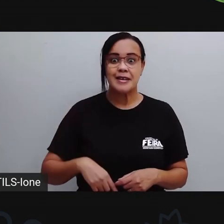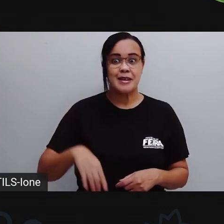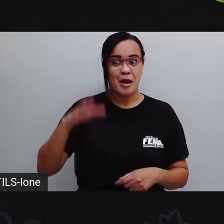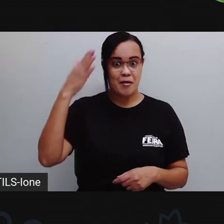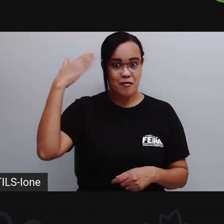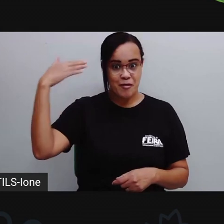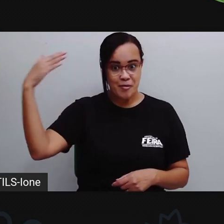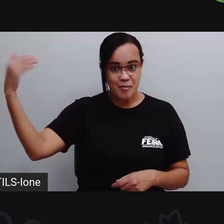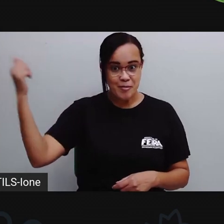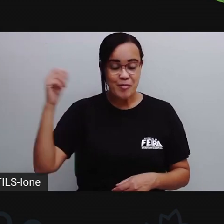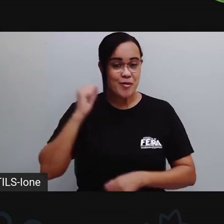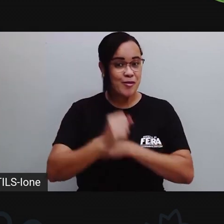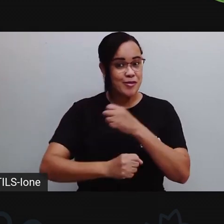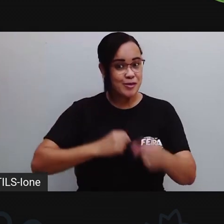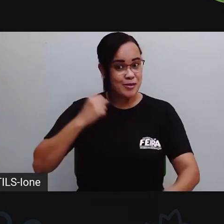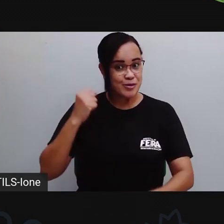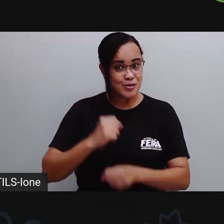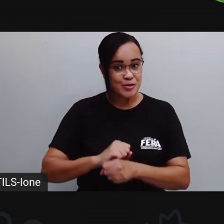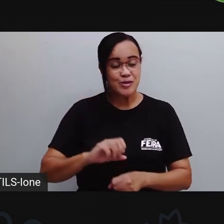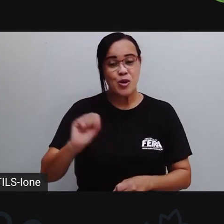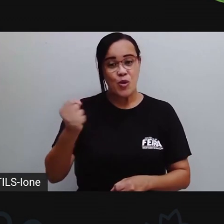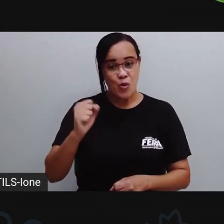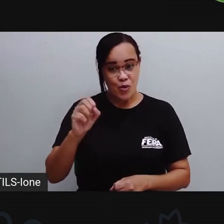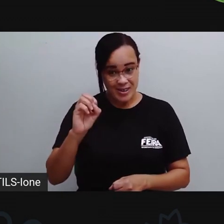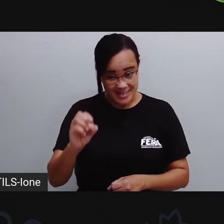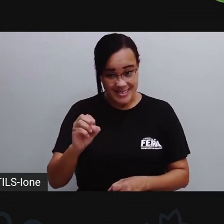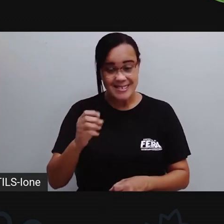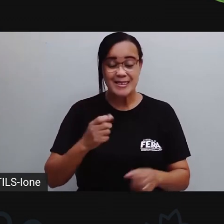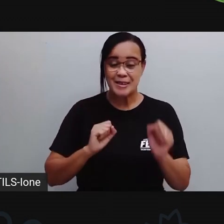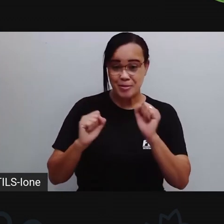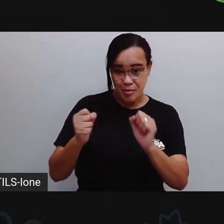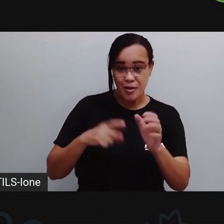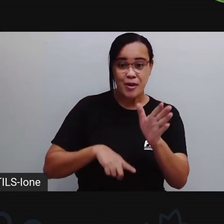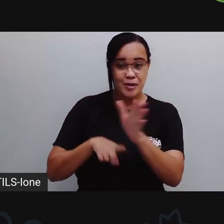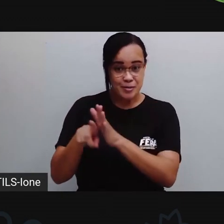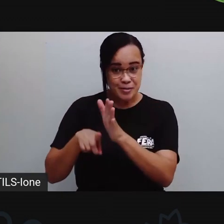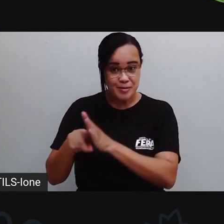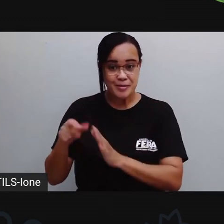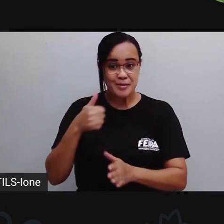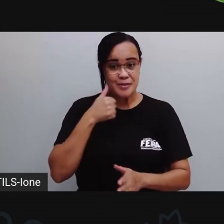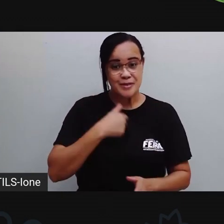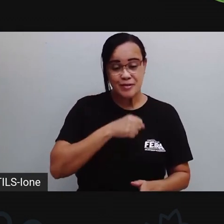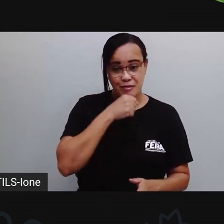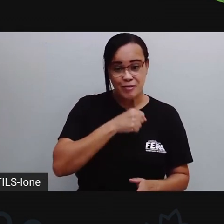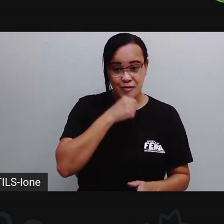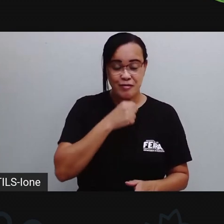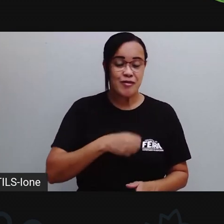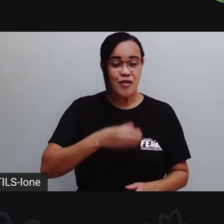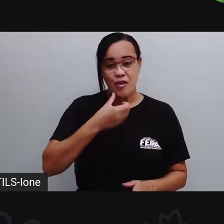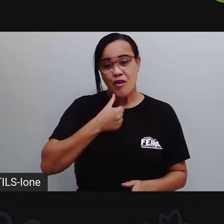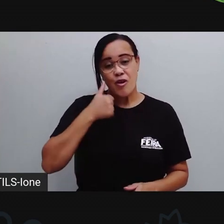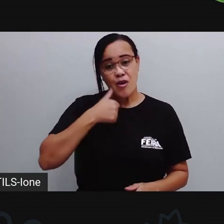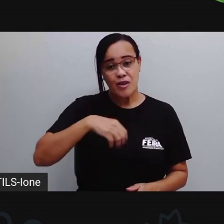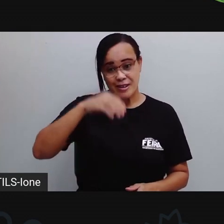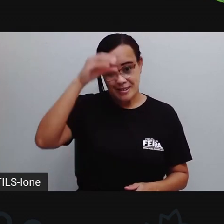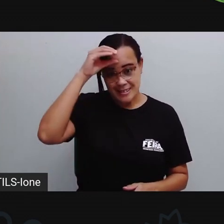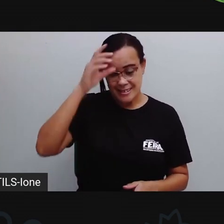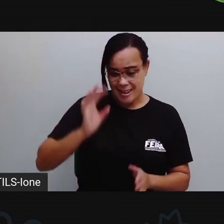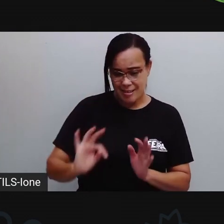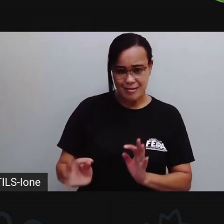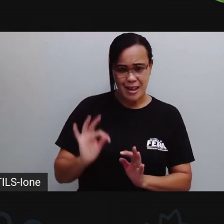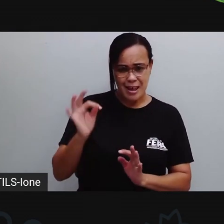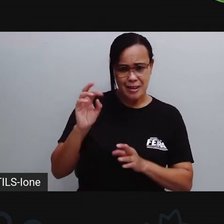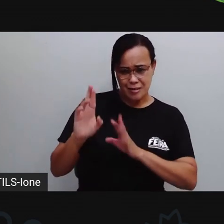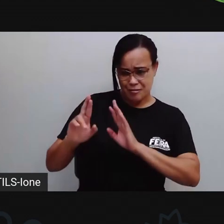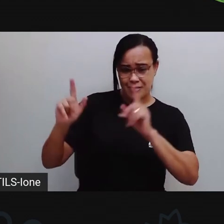80. E aí você pode perguntar à sua vovó, à sua mamãe, sua tia, né, se elas conhecem essa técnica que a Pró vai